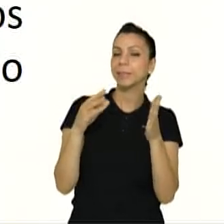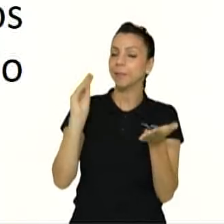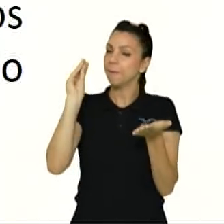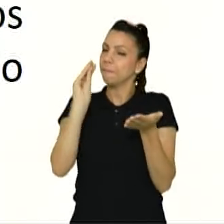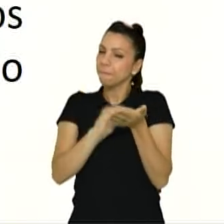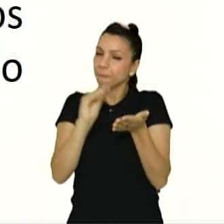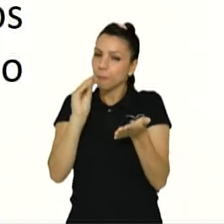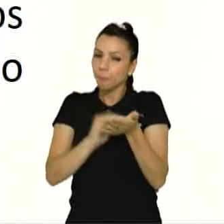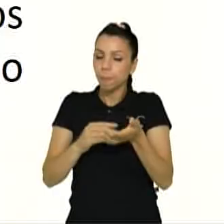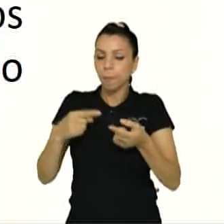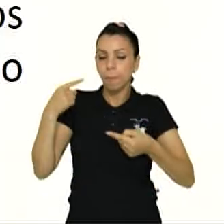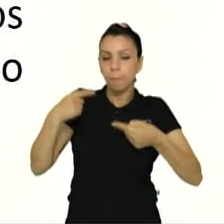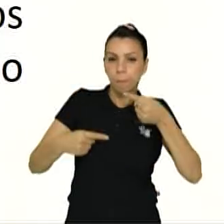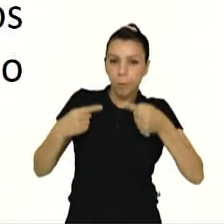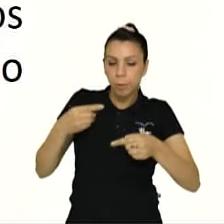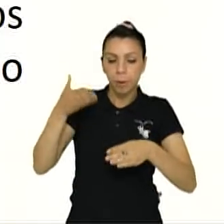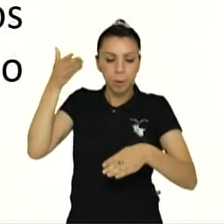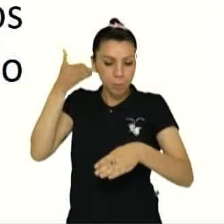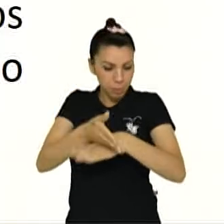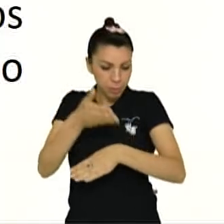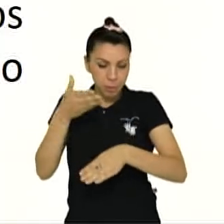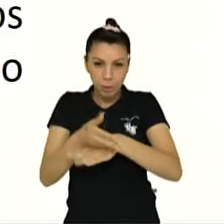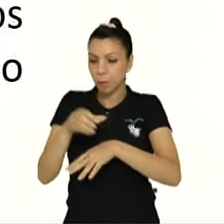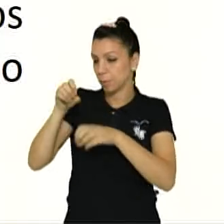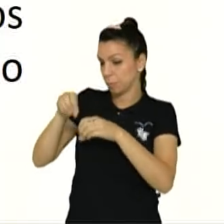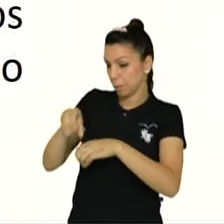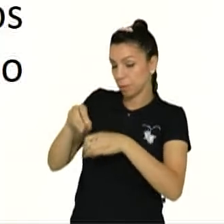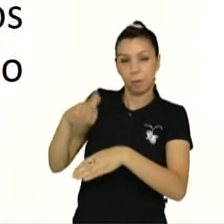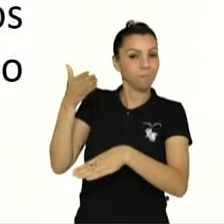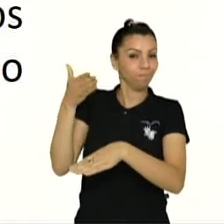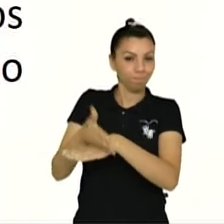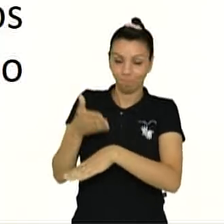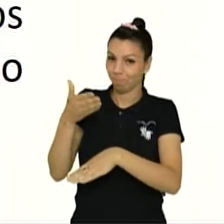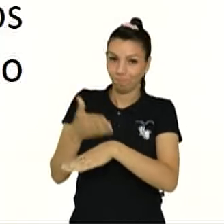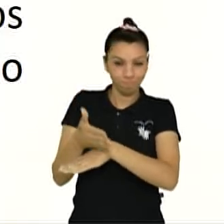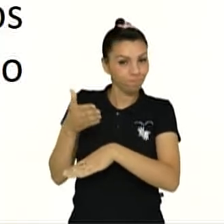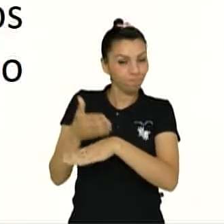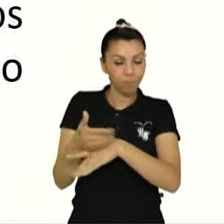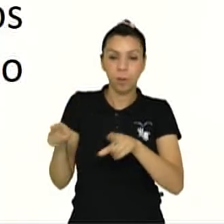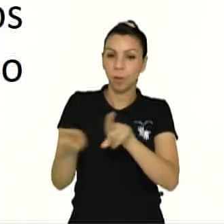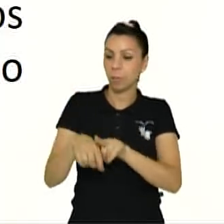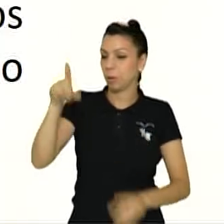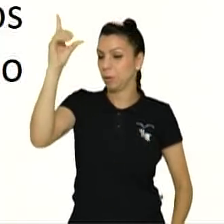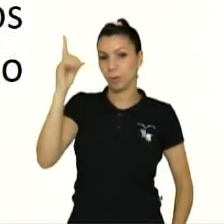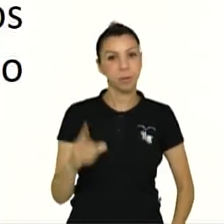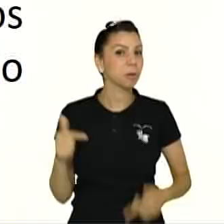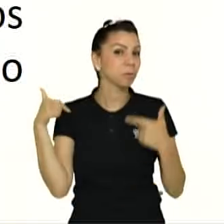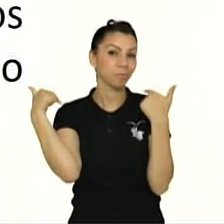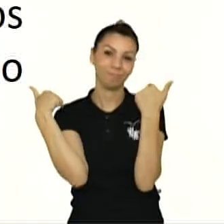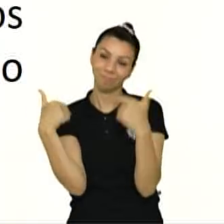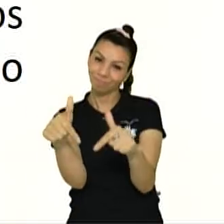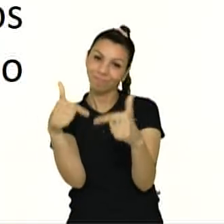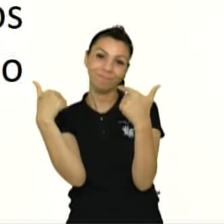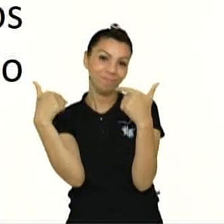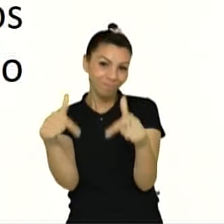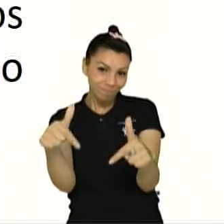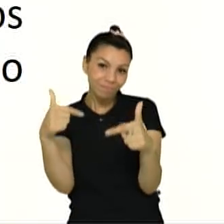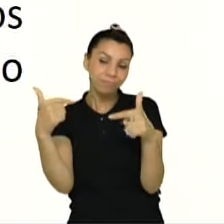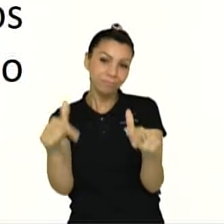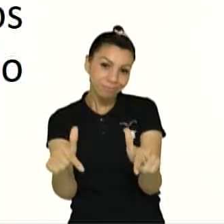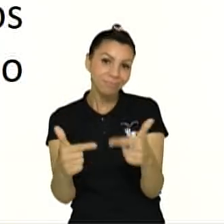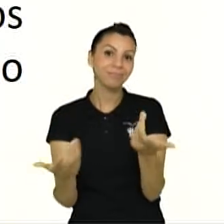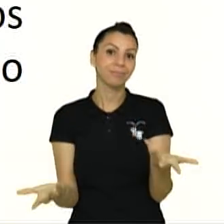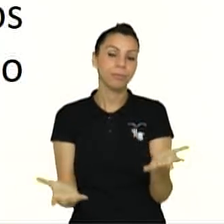seja, sem acesso à terra, sem a educação e sem condições de exercerem plenamente a cidadania. Muitos